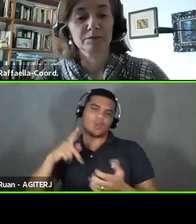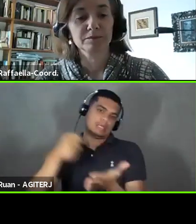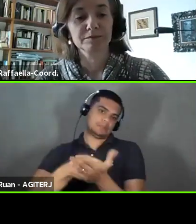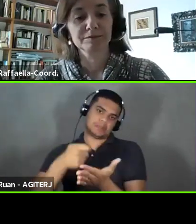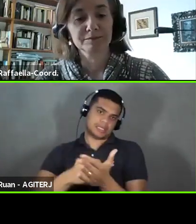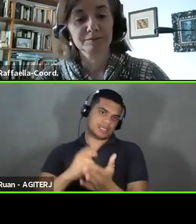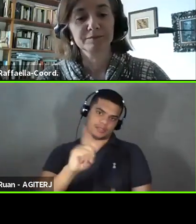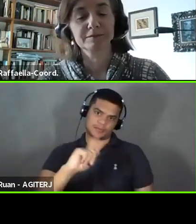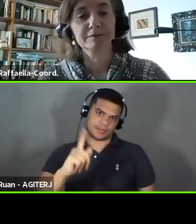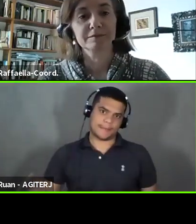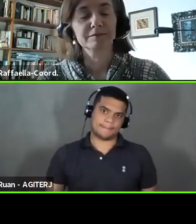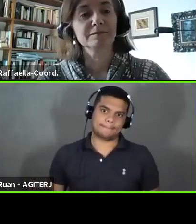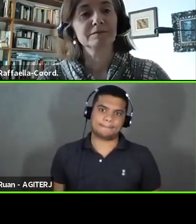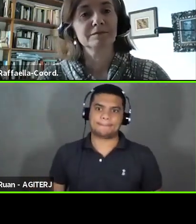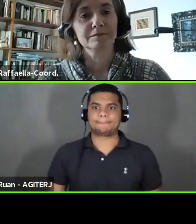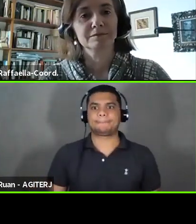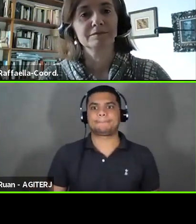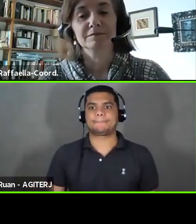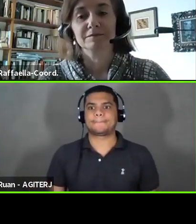necessidade.